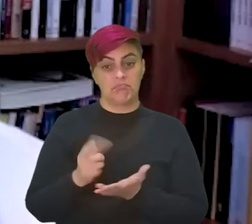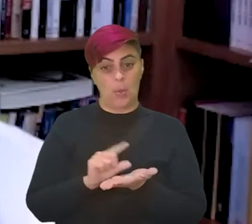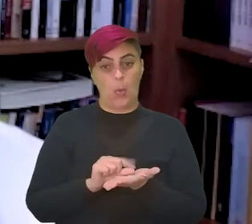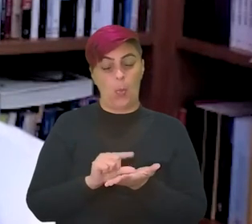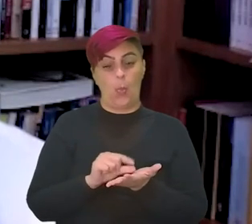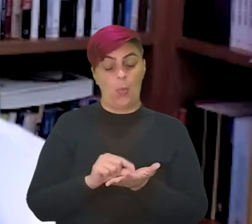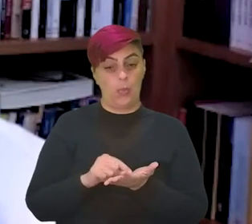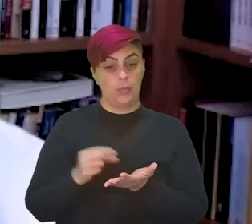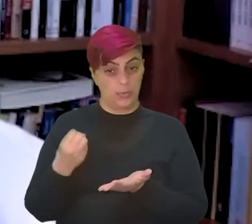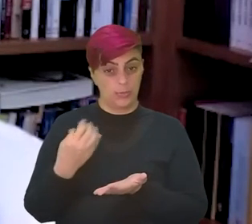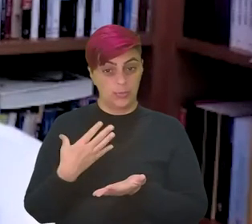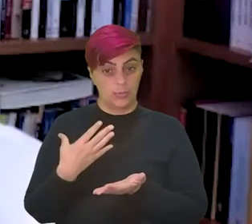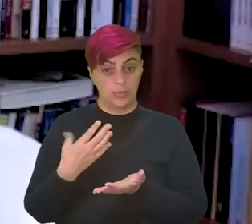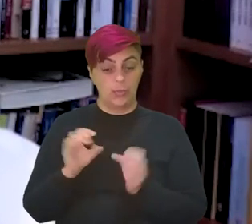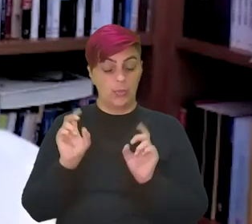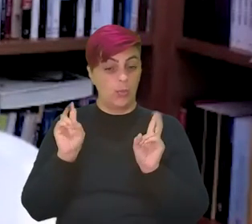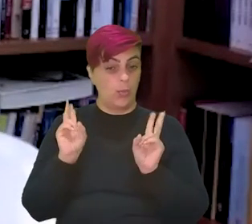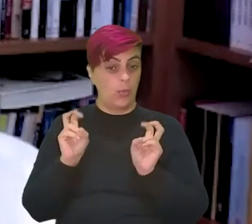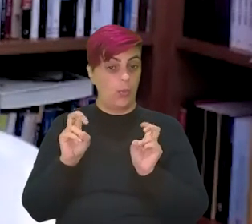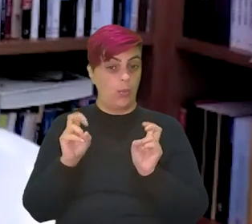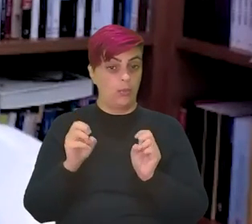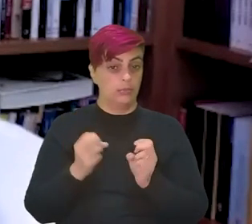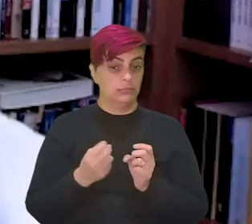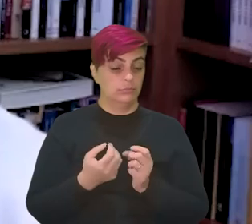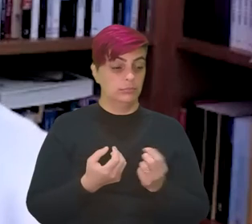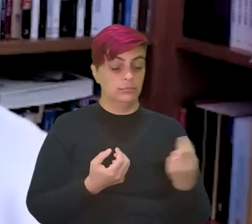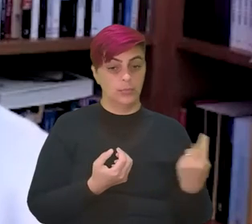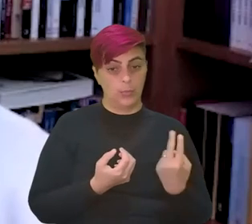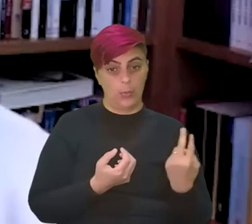Há um artigo recente sobre a relação entre os dois.